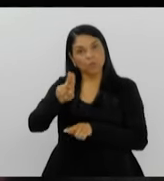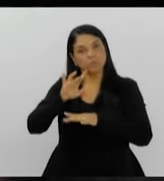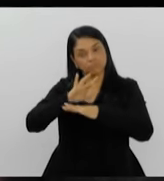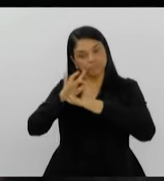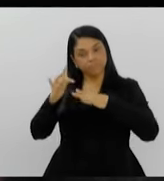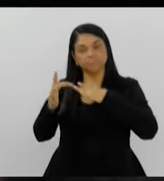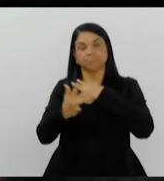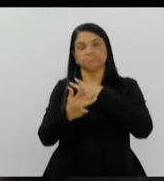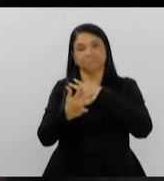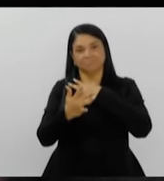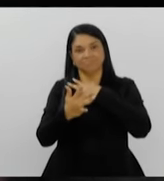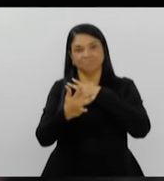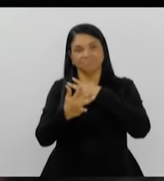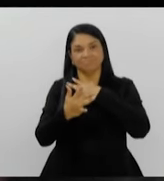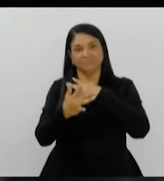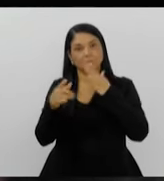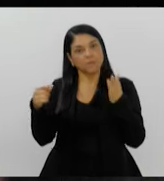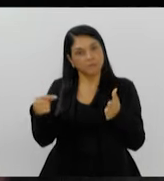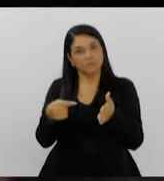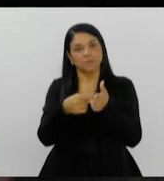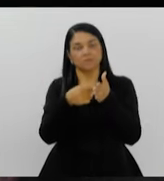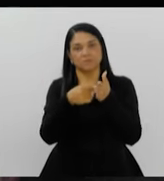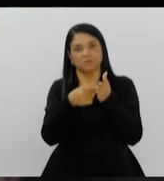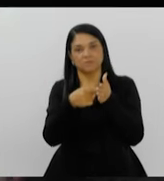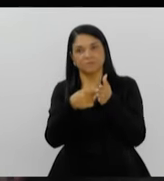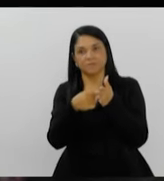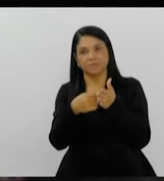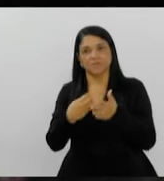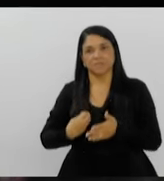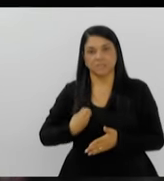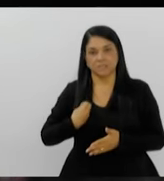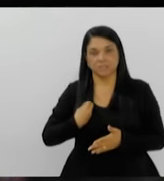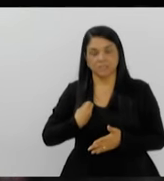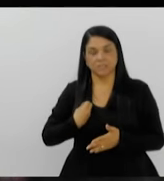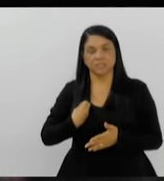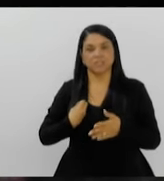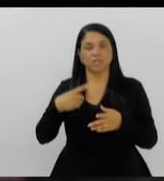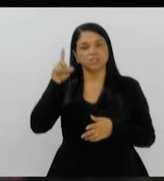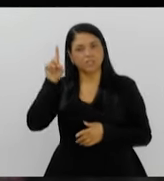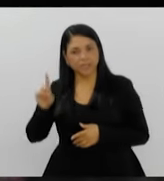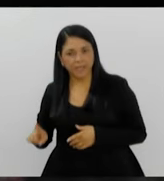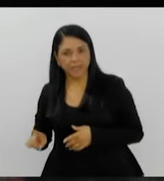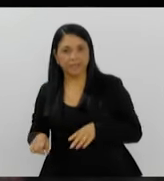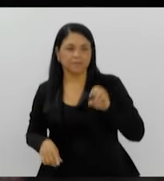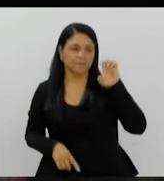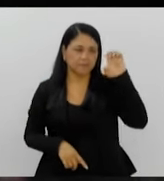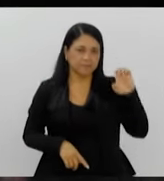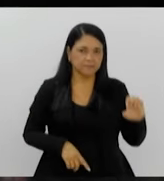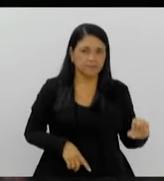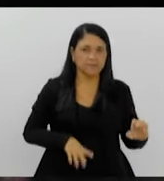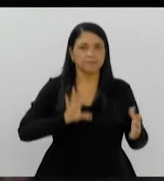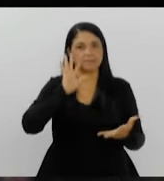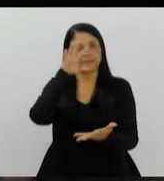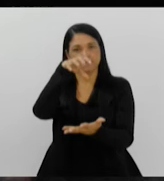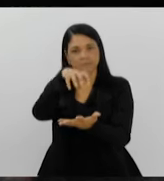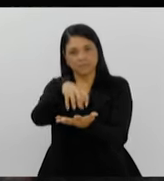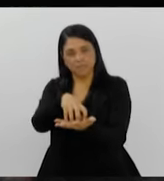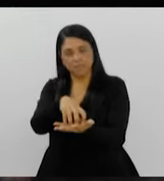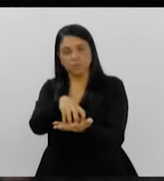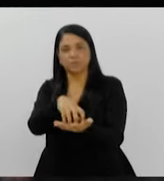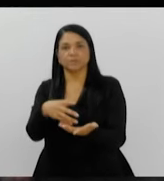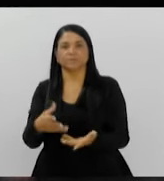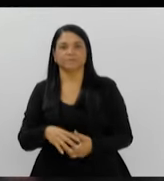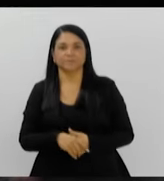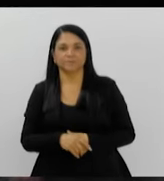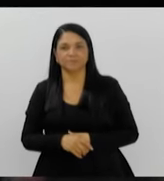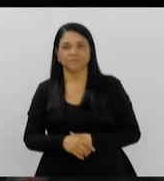sociais para fazer denúncia isso existe no campo da Extrema direita da esquerda da